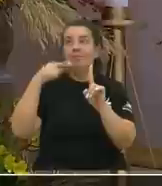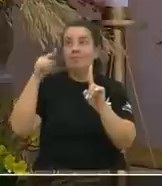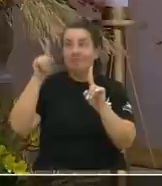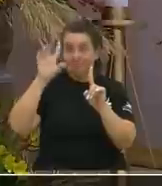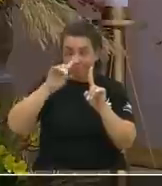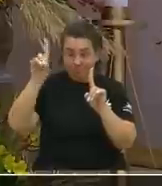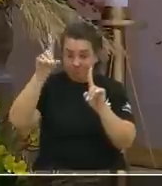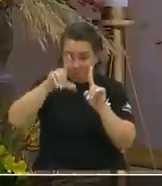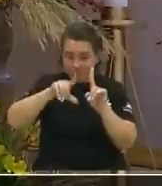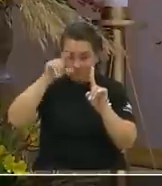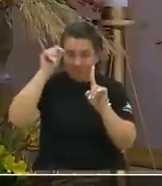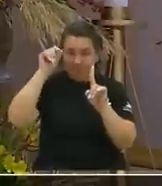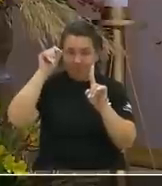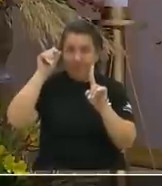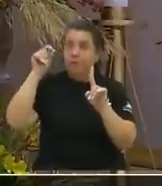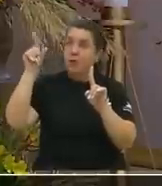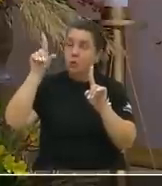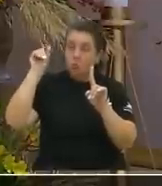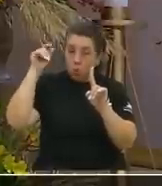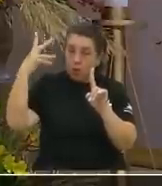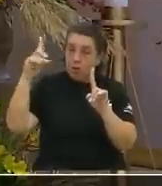ser família.